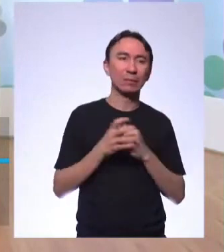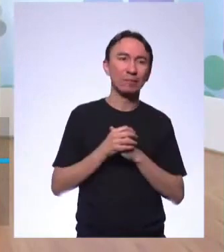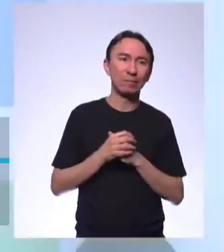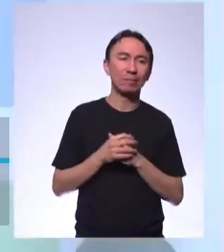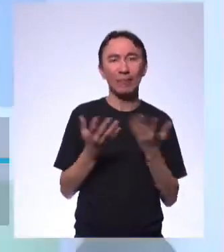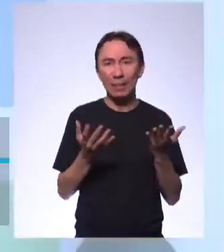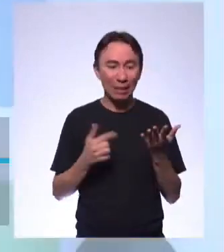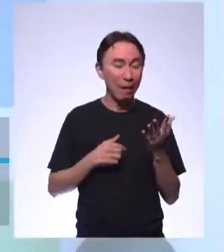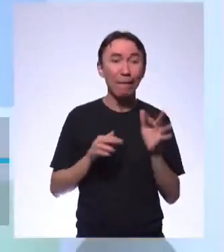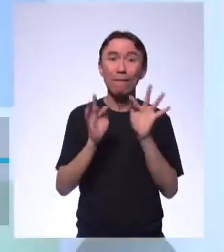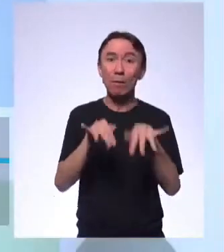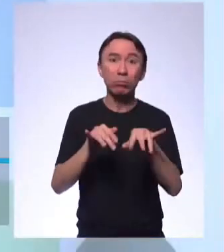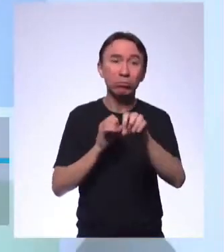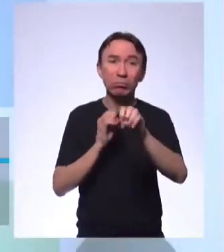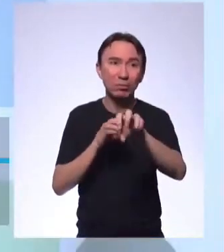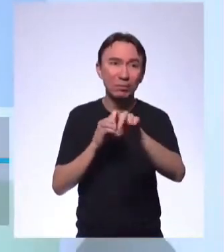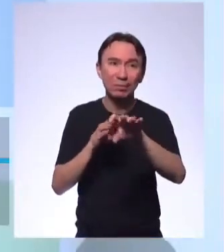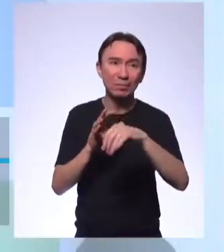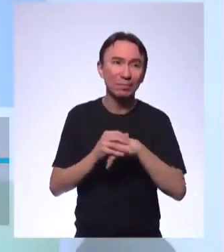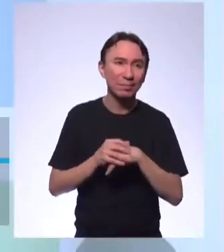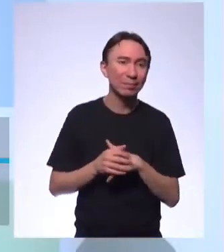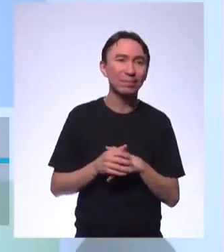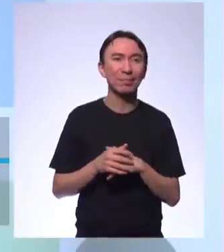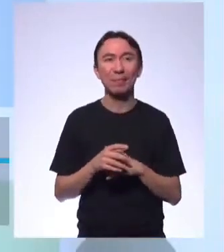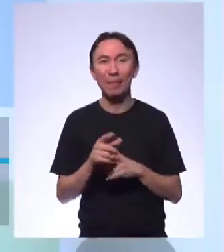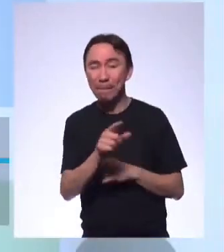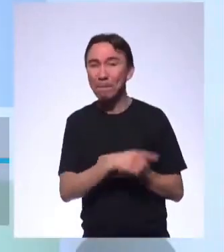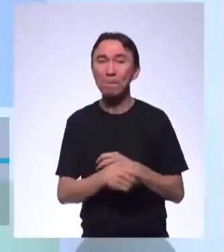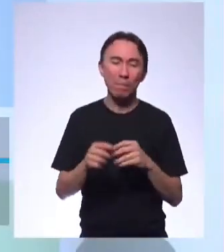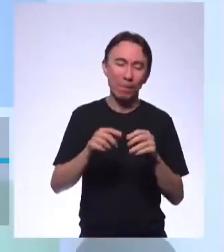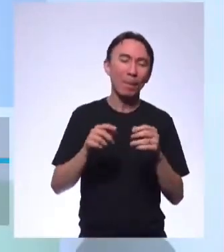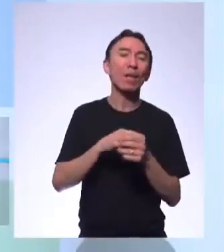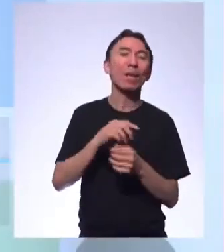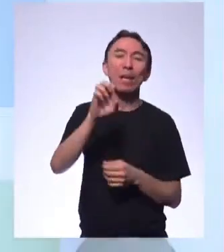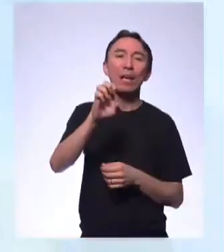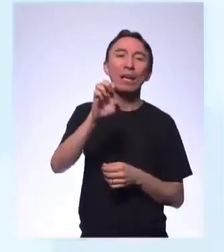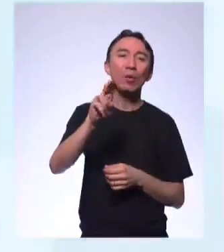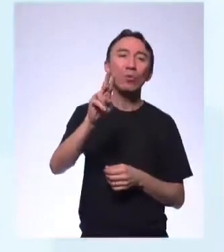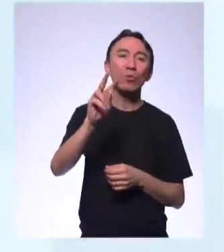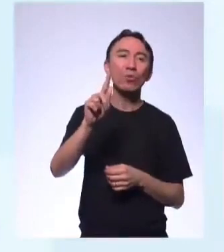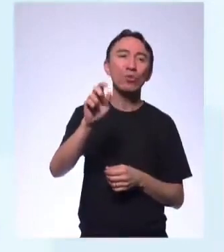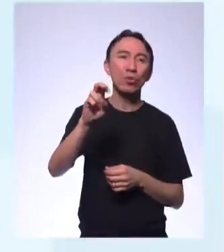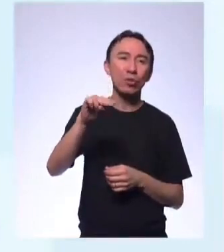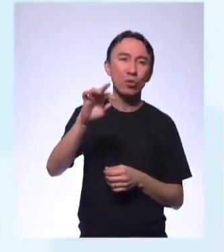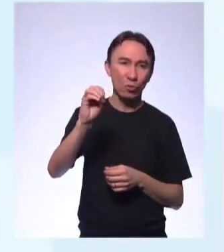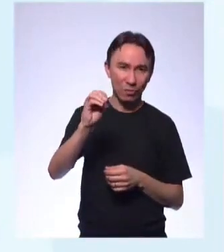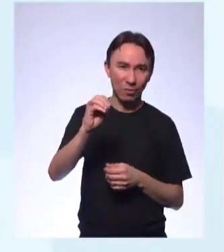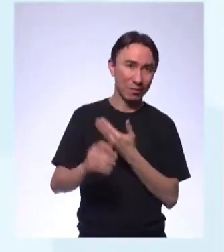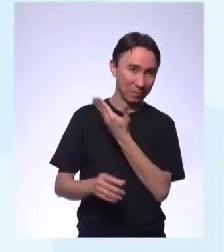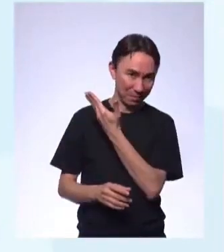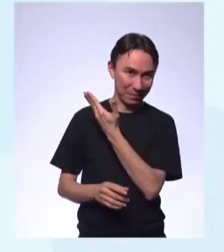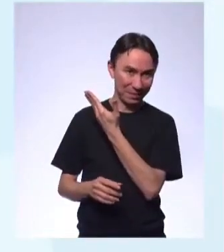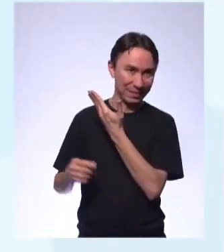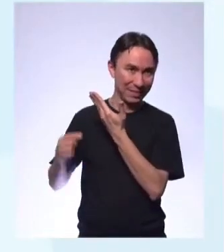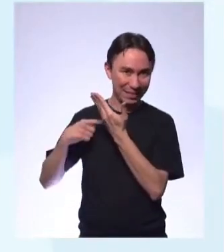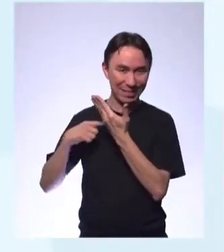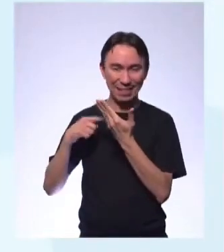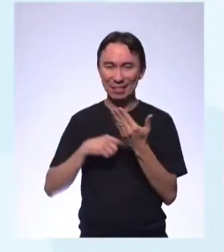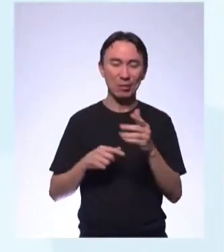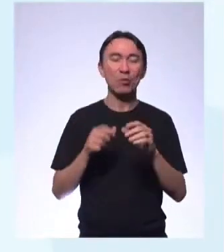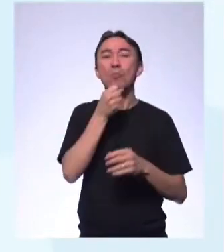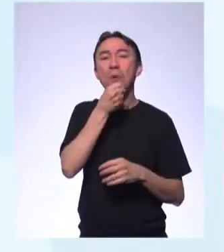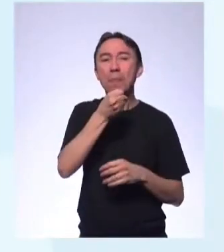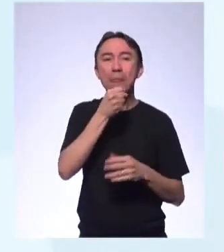aula. Vamos lá. Eugênio Tavares, jornalista, escritor e poeta cabo-verdiano, vocês já têm